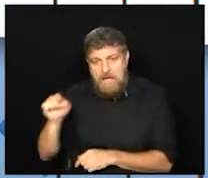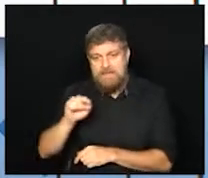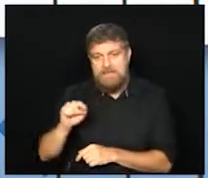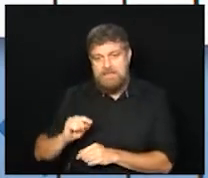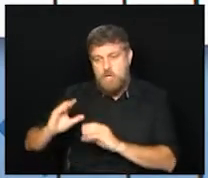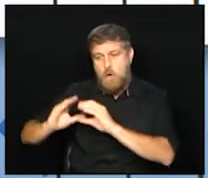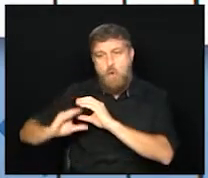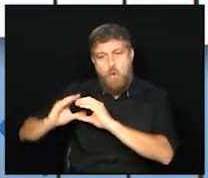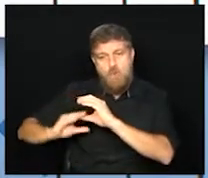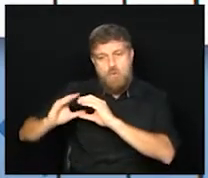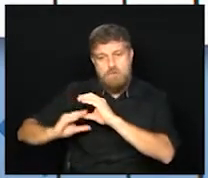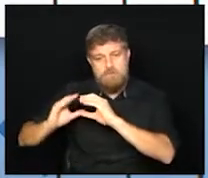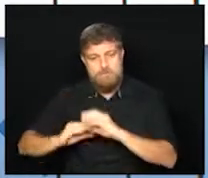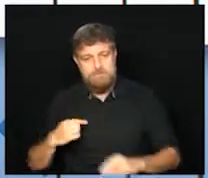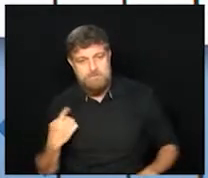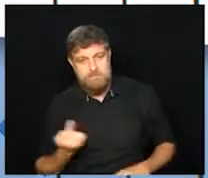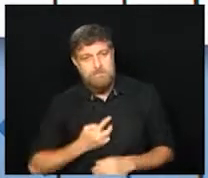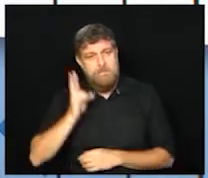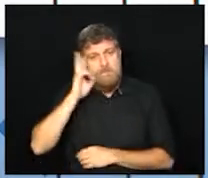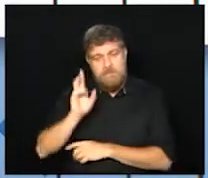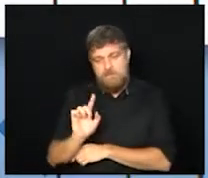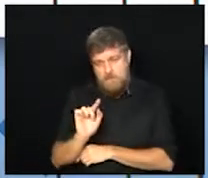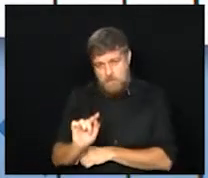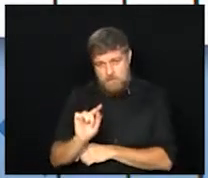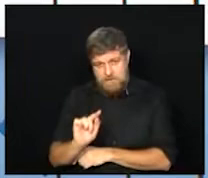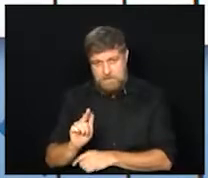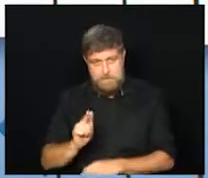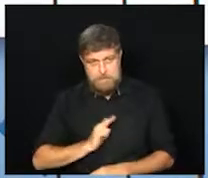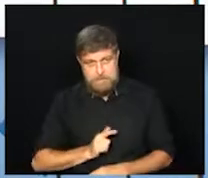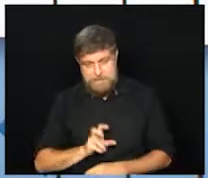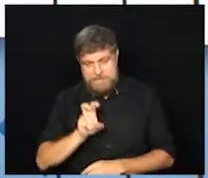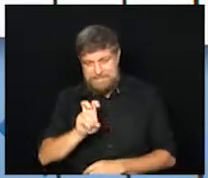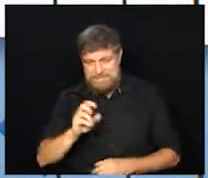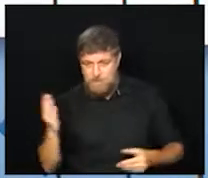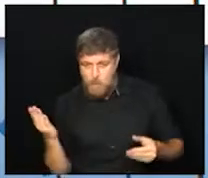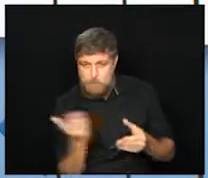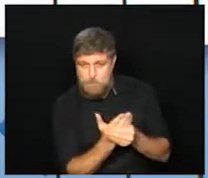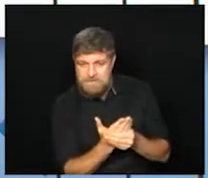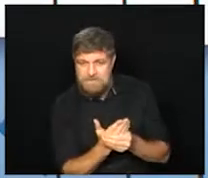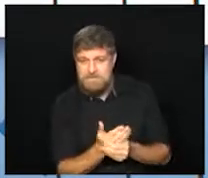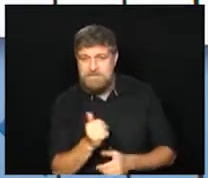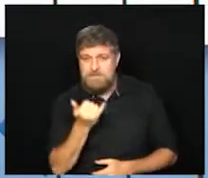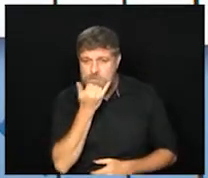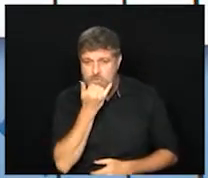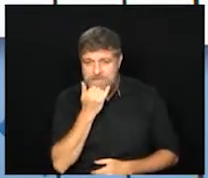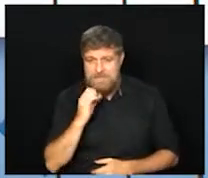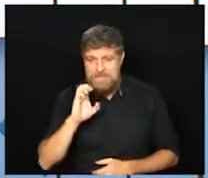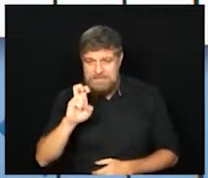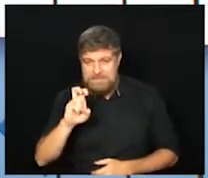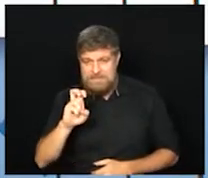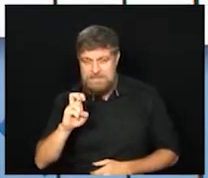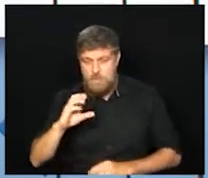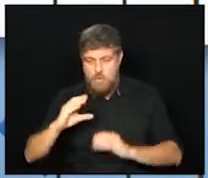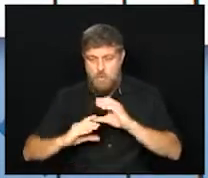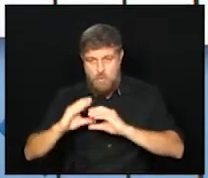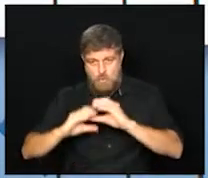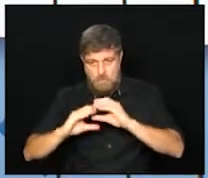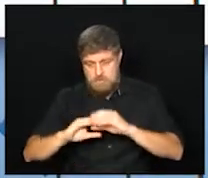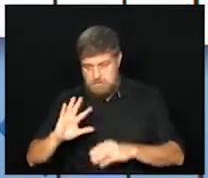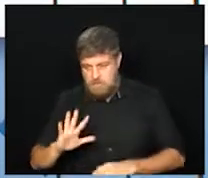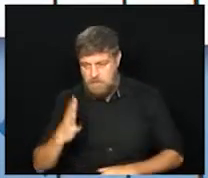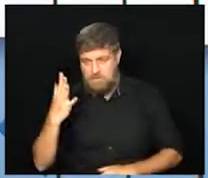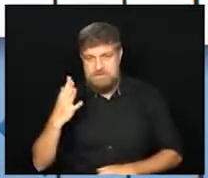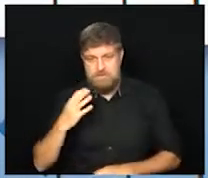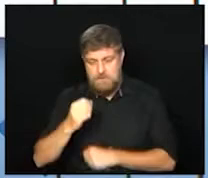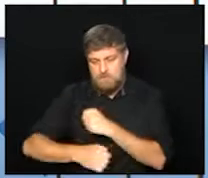campinas.sp.gov.br/empregos_concursos. A gente lembra que, inclusive, olha, 5 concursos foram realizados em